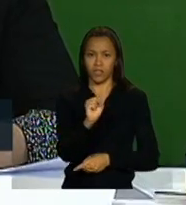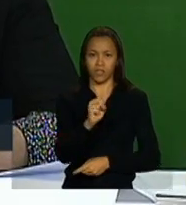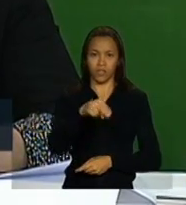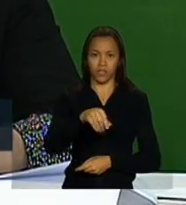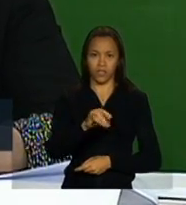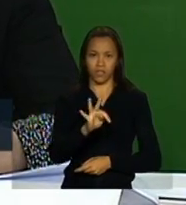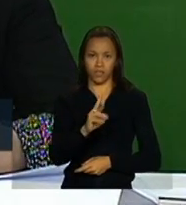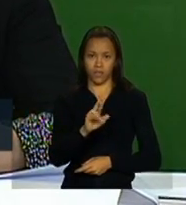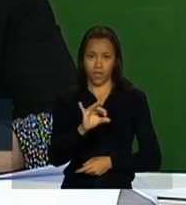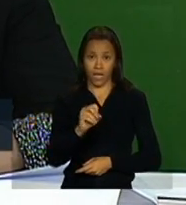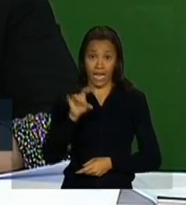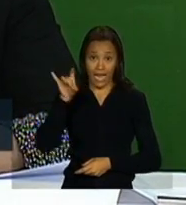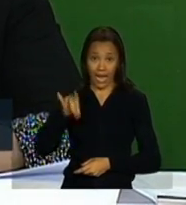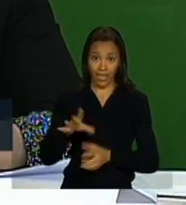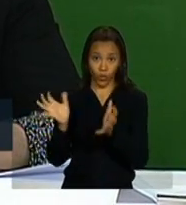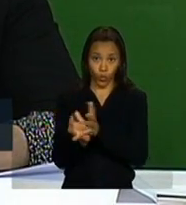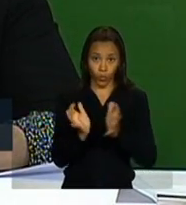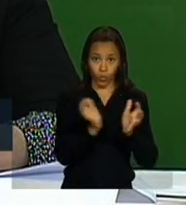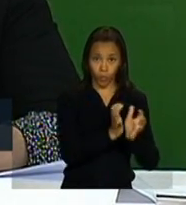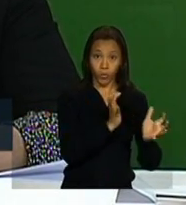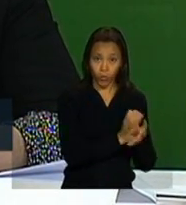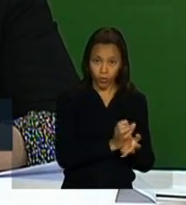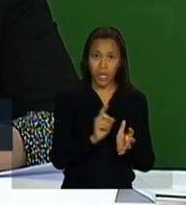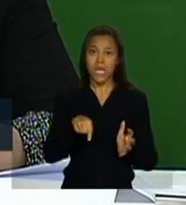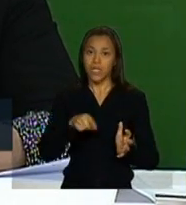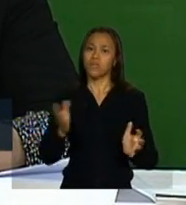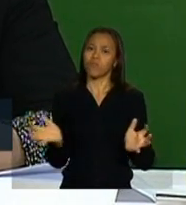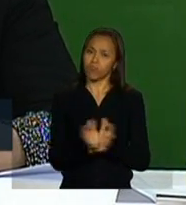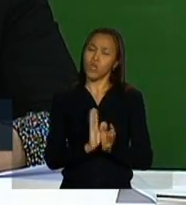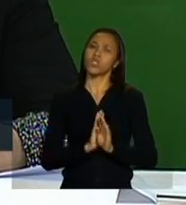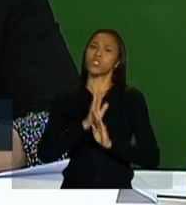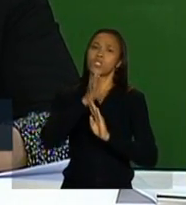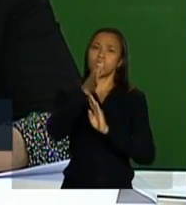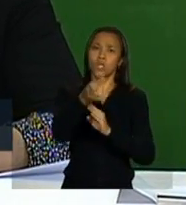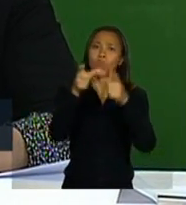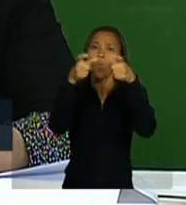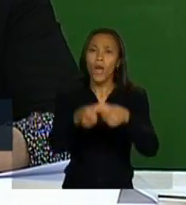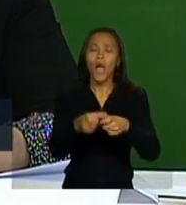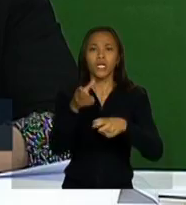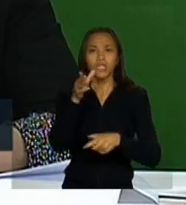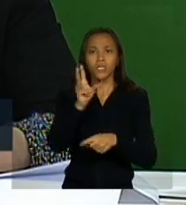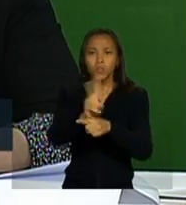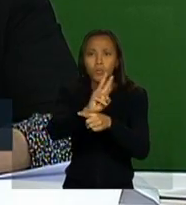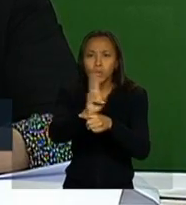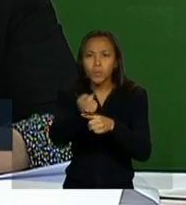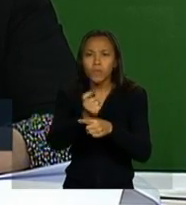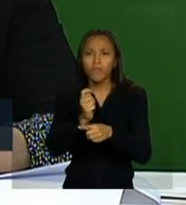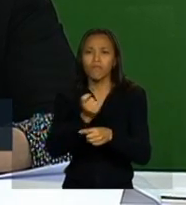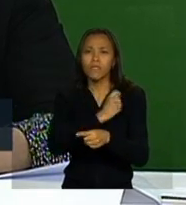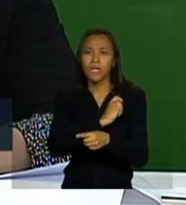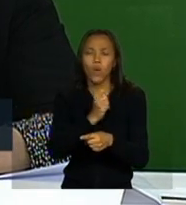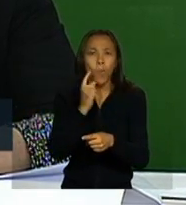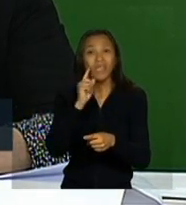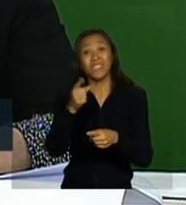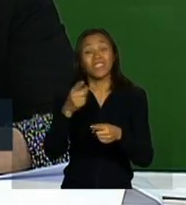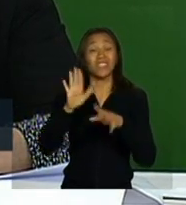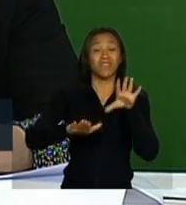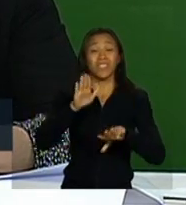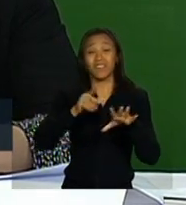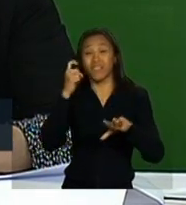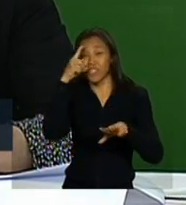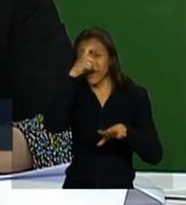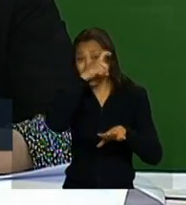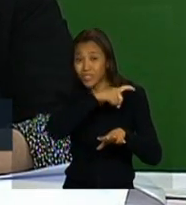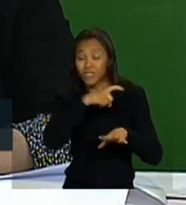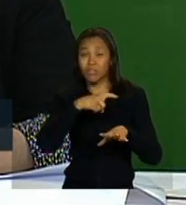desses órgãos fazia sua inspeção num determinado momento, num determinado local, e isso atrapalhava muito a vida do aeroporto e dos passageiros.